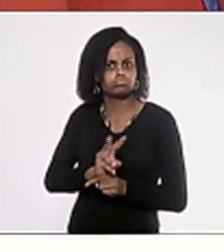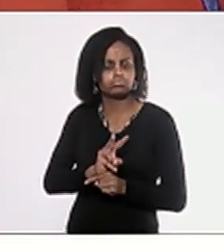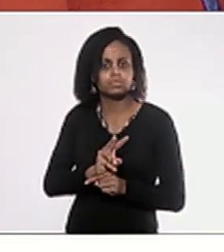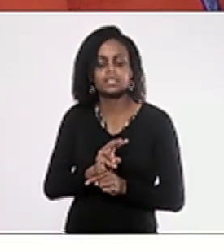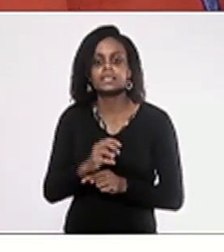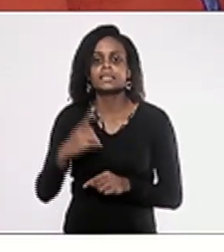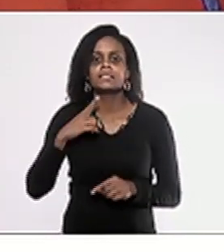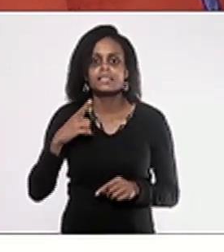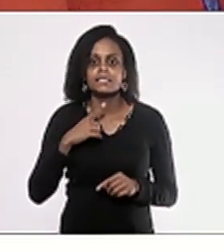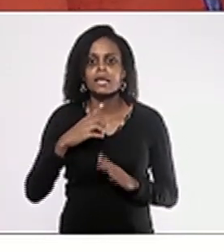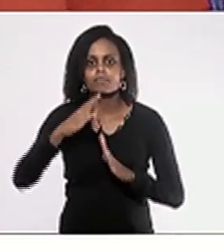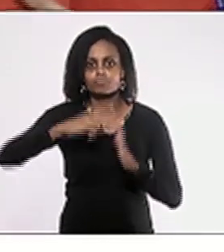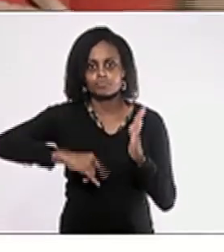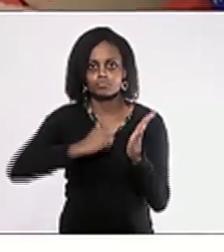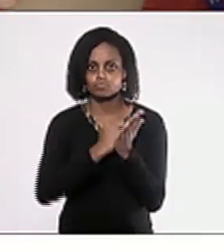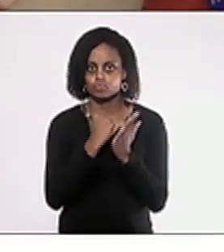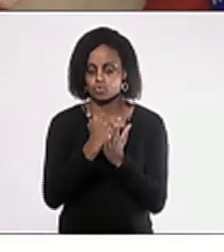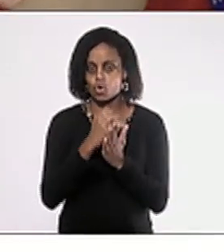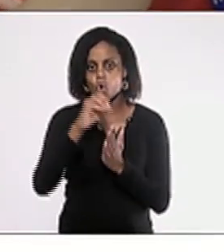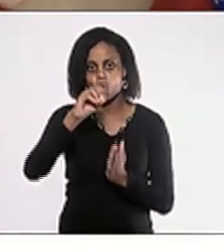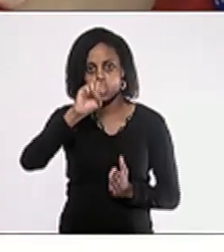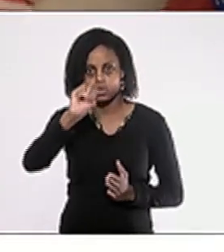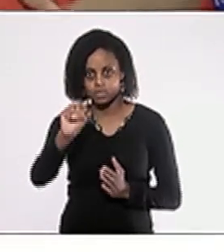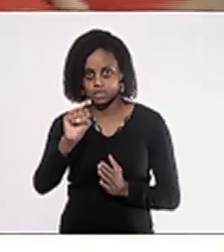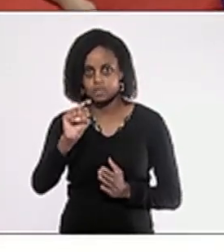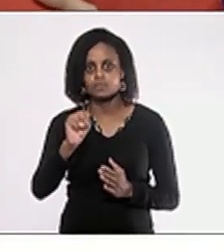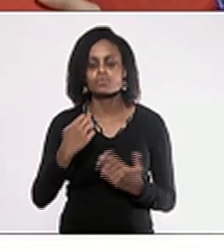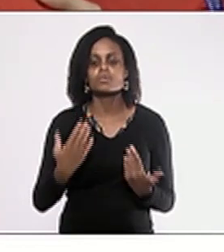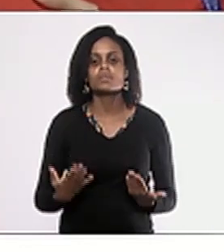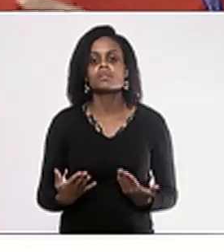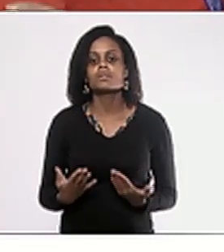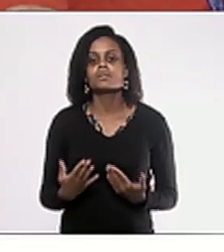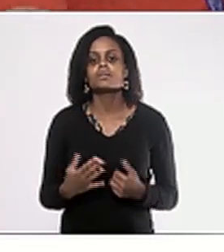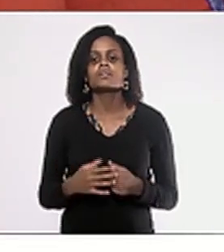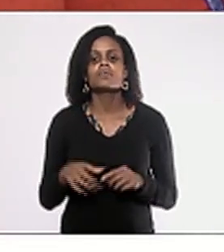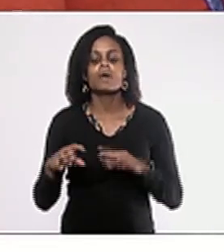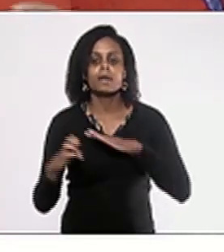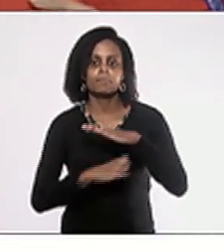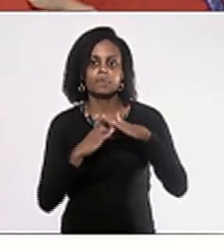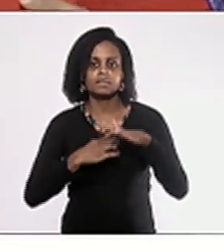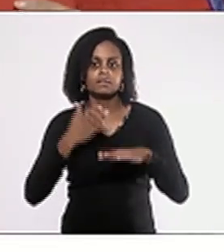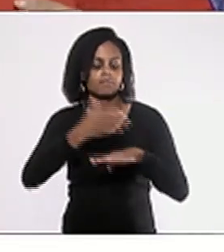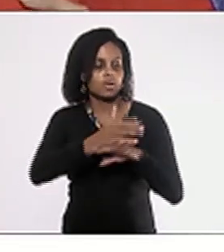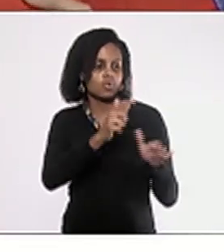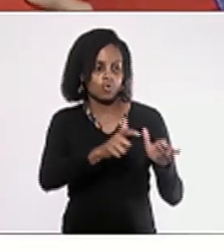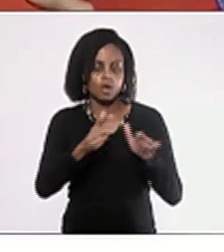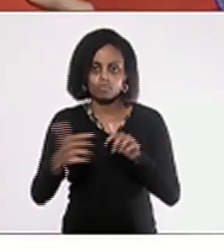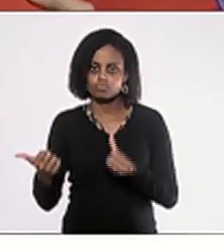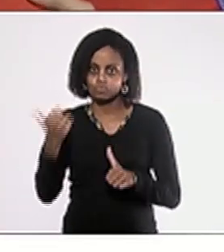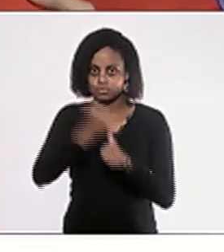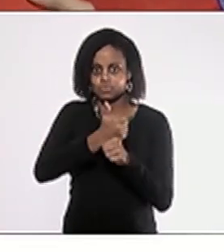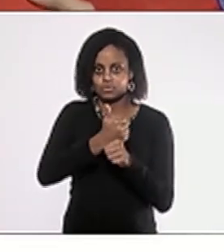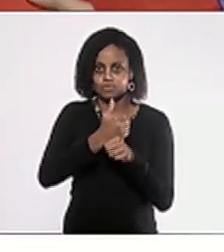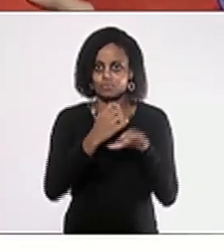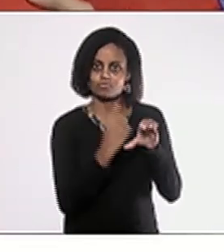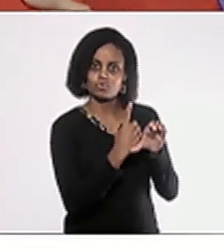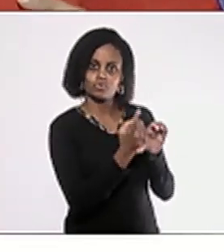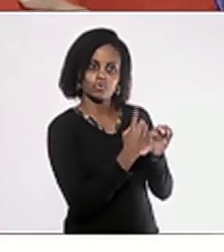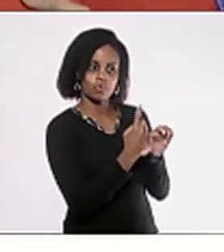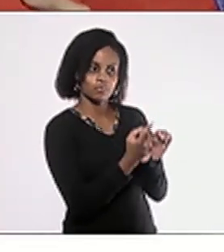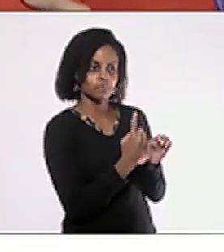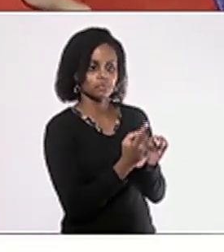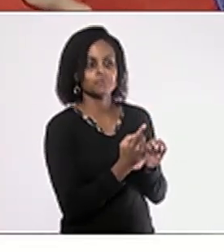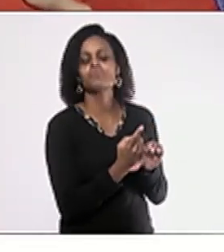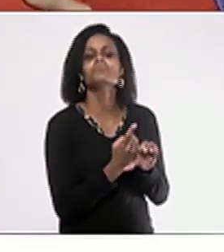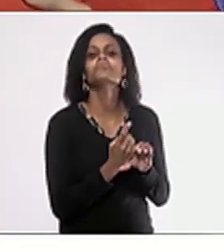recebe uma ordem de serviço e, mediante essa ordem de serviço, a empresa vai ao local, substitui o hidrômetro, retira